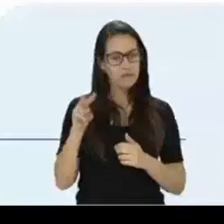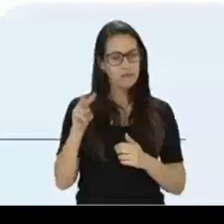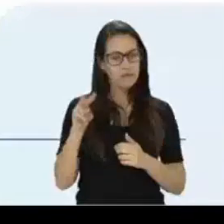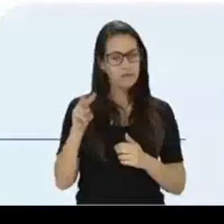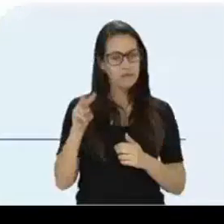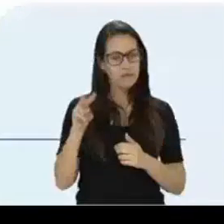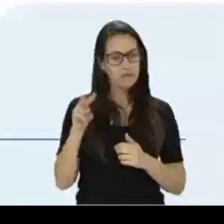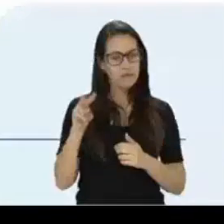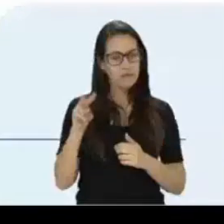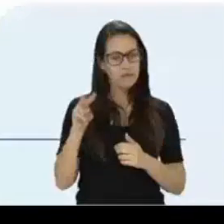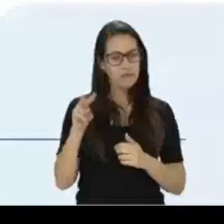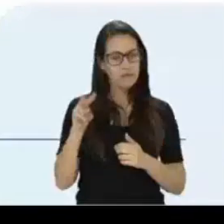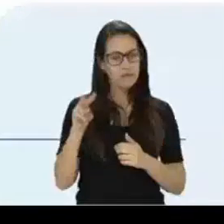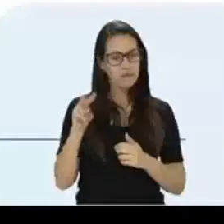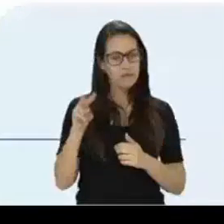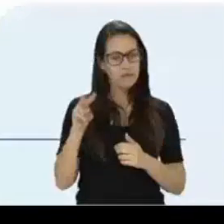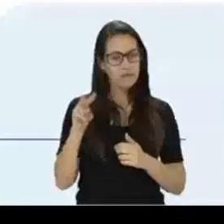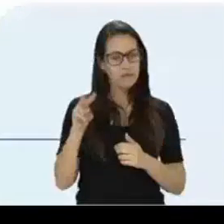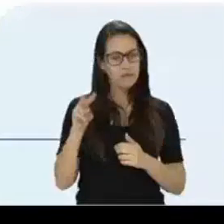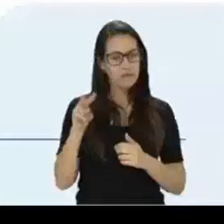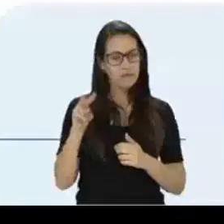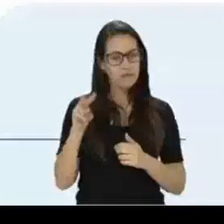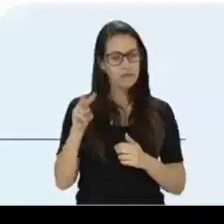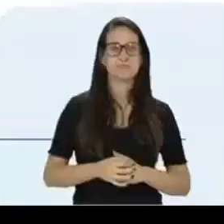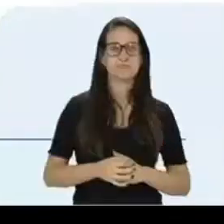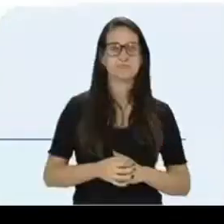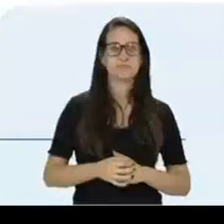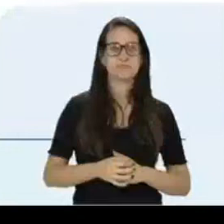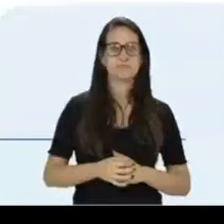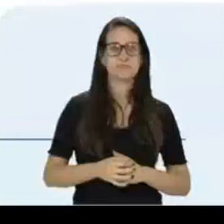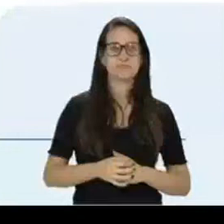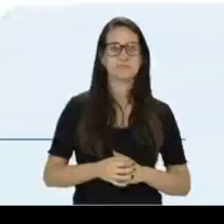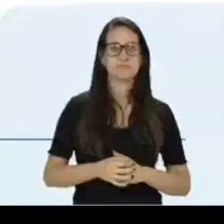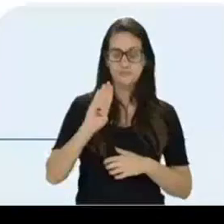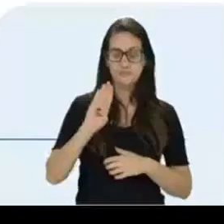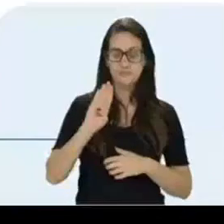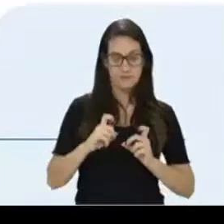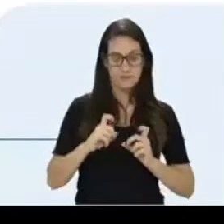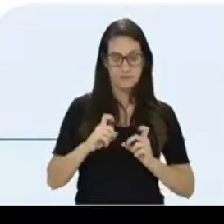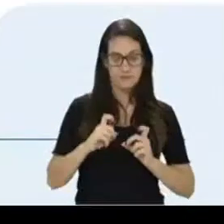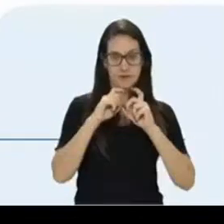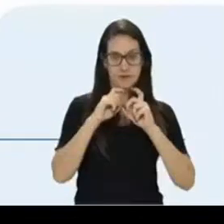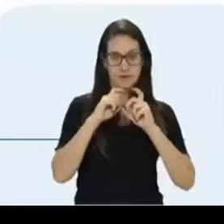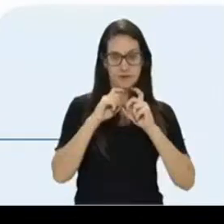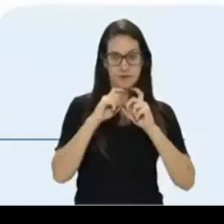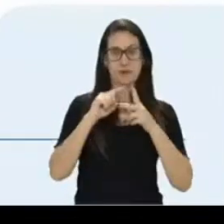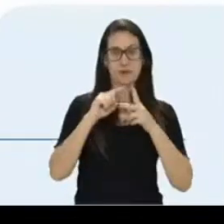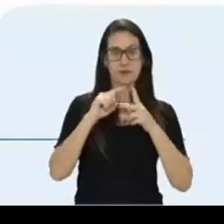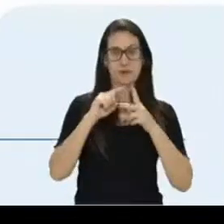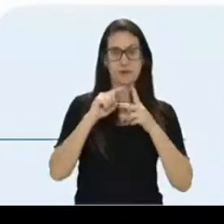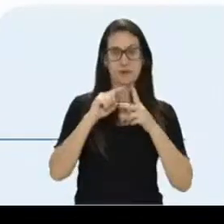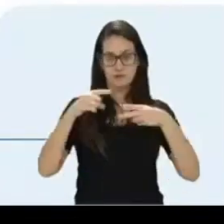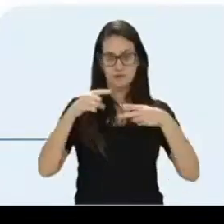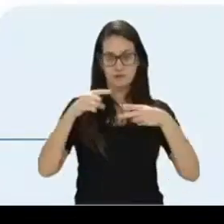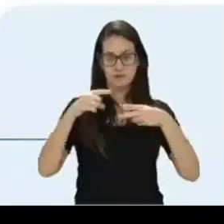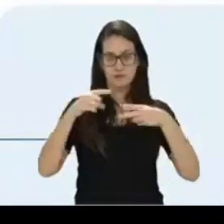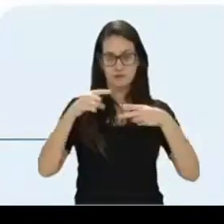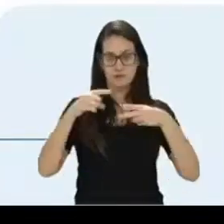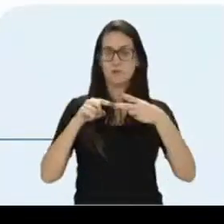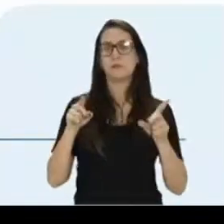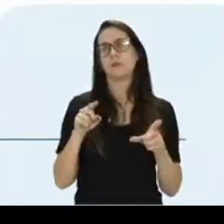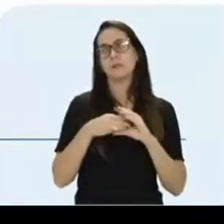essas lâminas em microscopia. Nós sabemos que as bactérias, as células procariontes, ou melhor, as células de uma forma